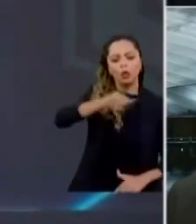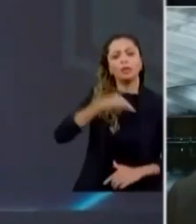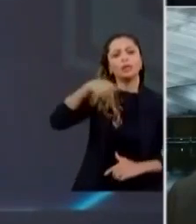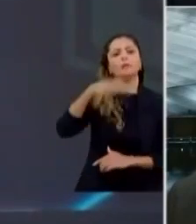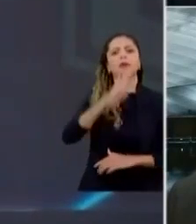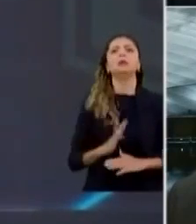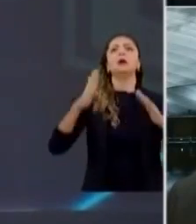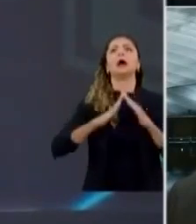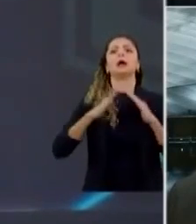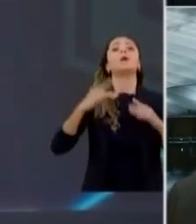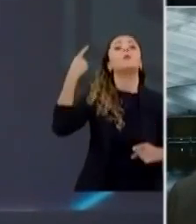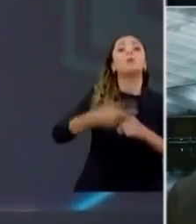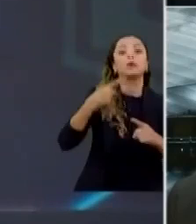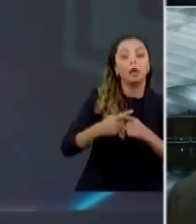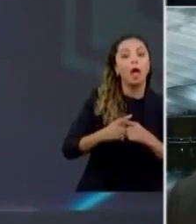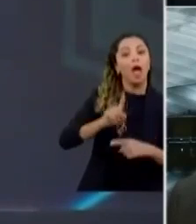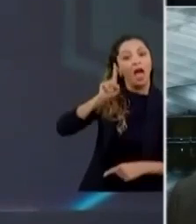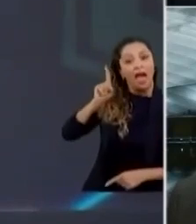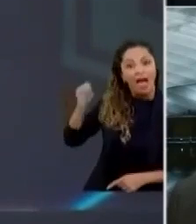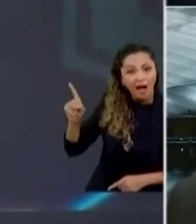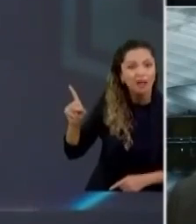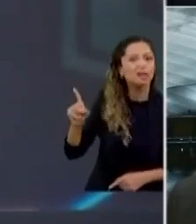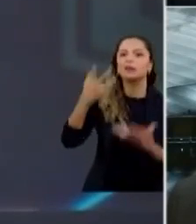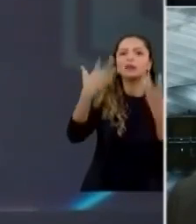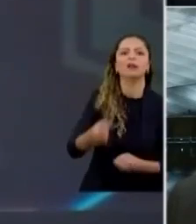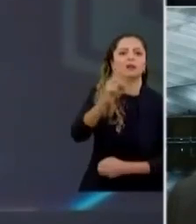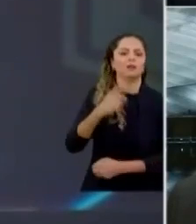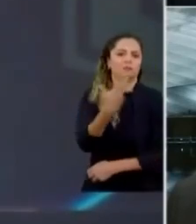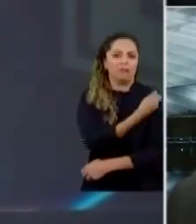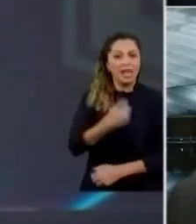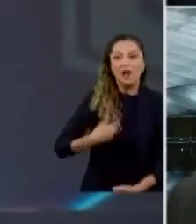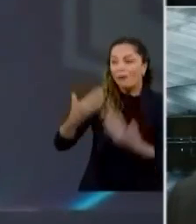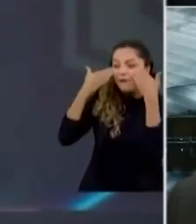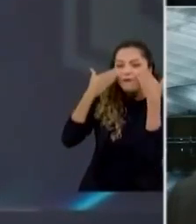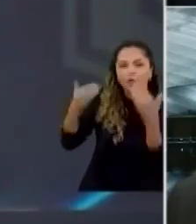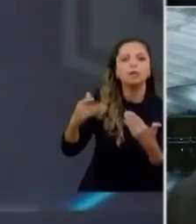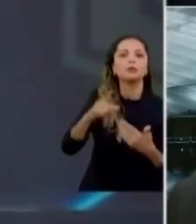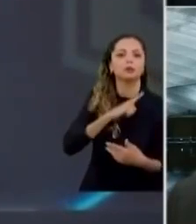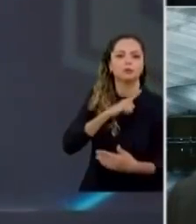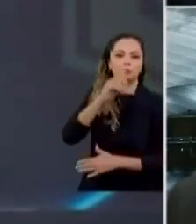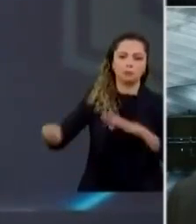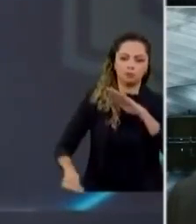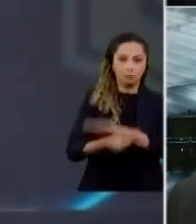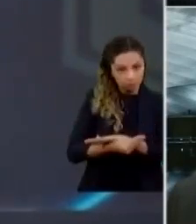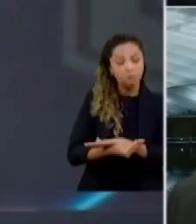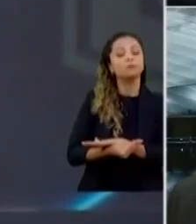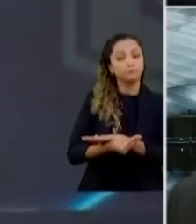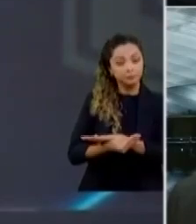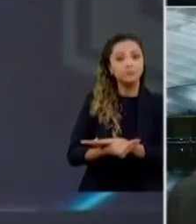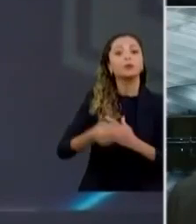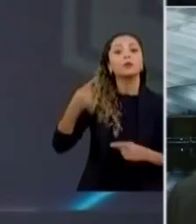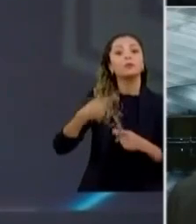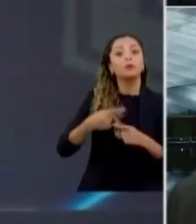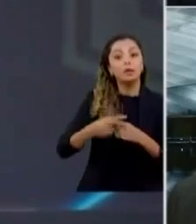está disputando essa eleição porque ela não teve competitividade para disputar a reeleição ao Senado